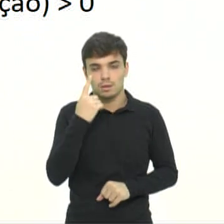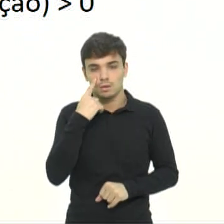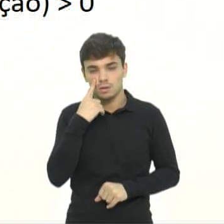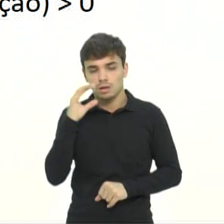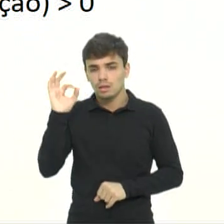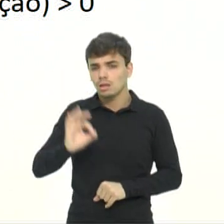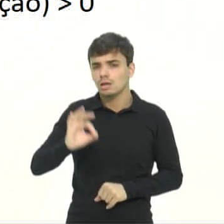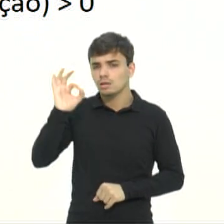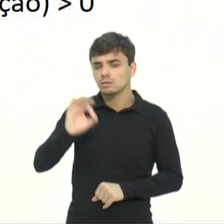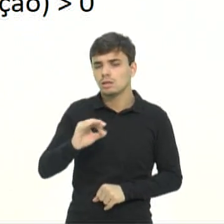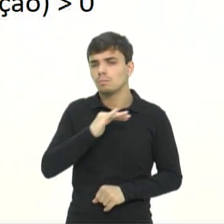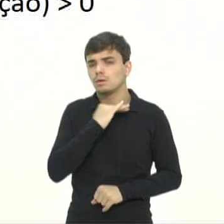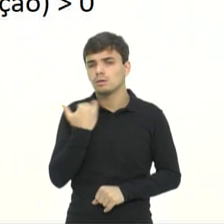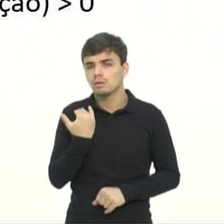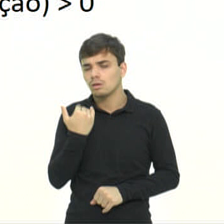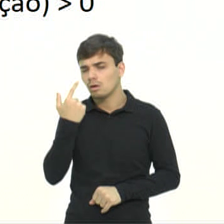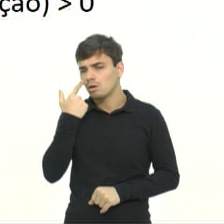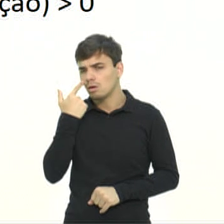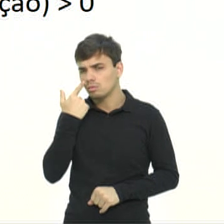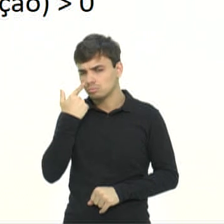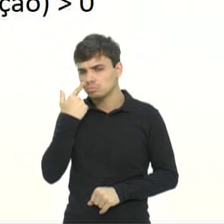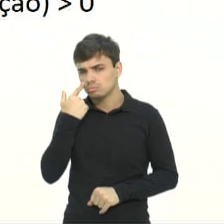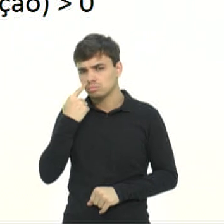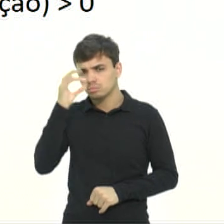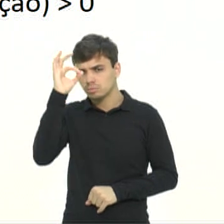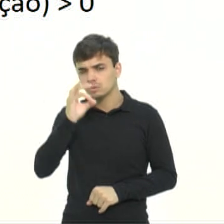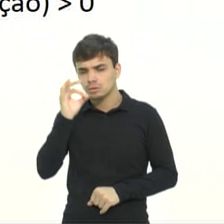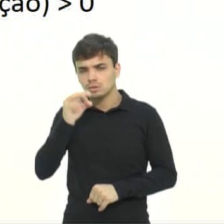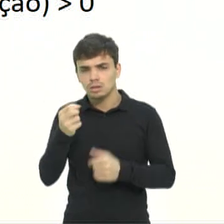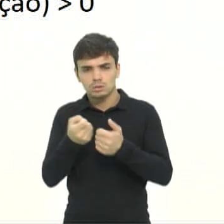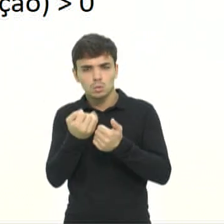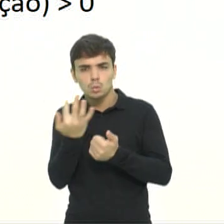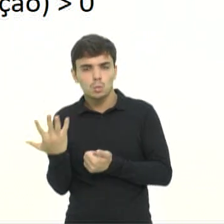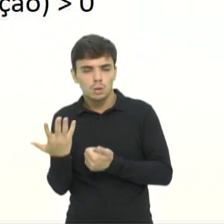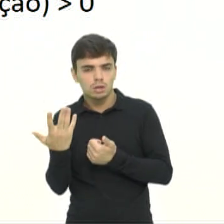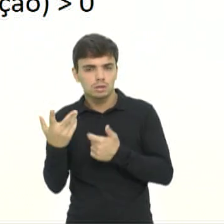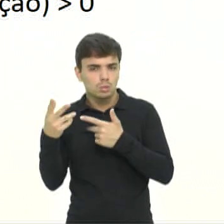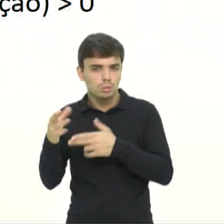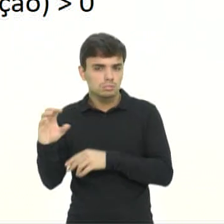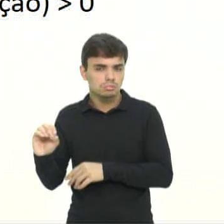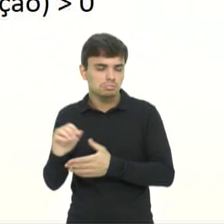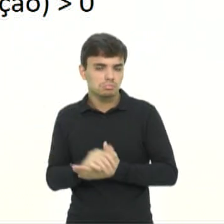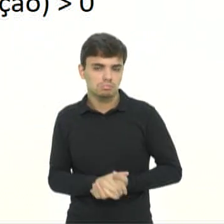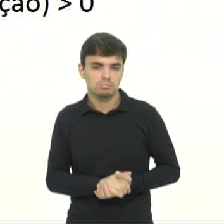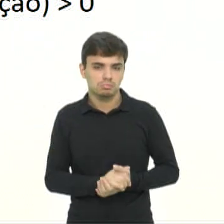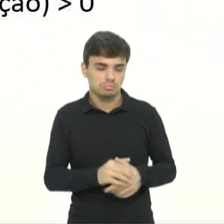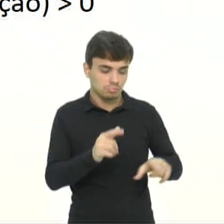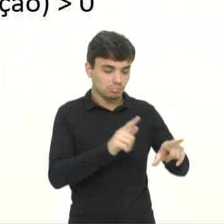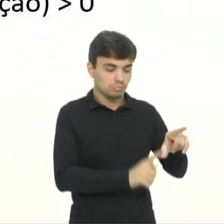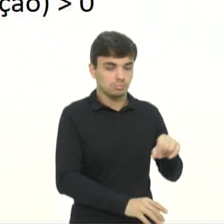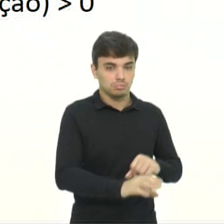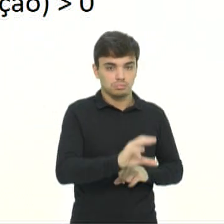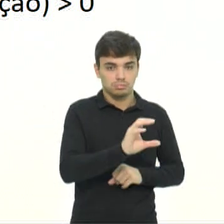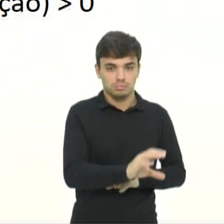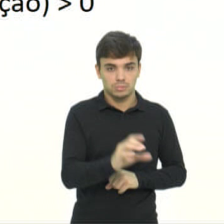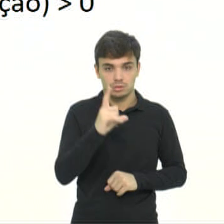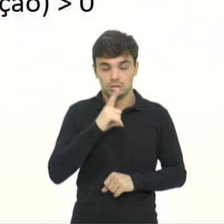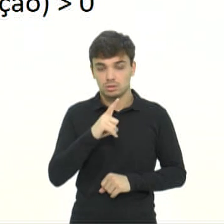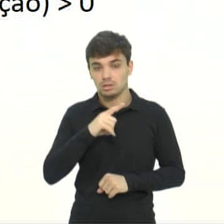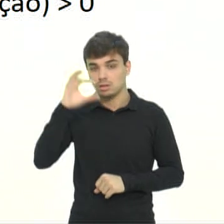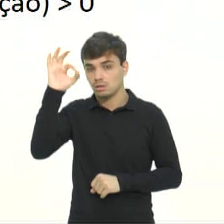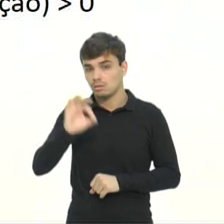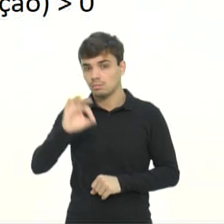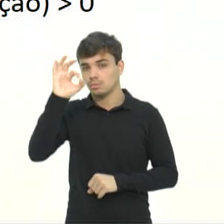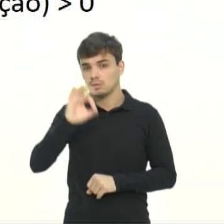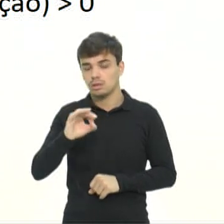imigração menos a taxa de mortalidade somada à imigração é igual a zero. Letra C, taxa de natalidade